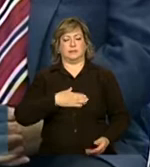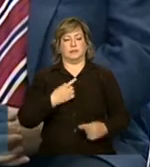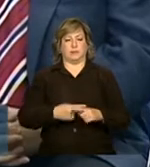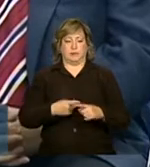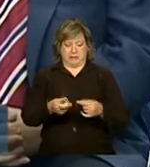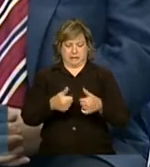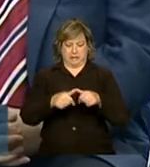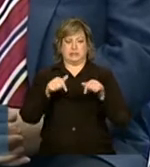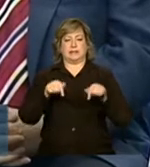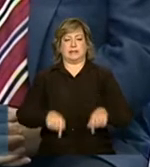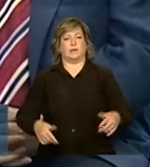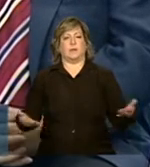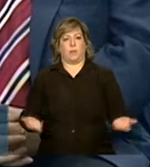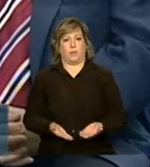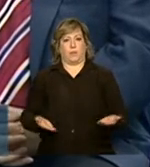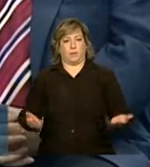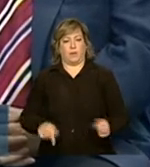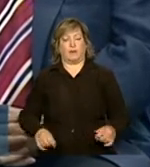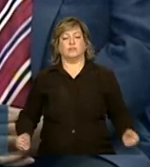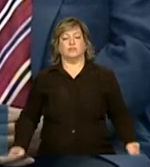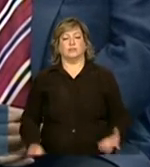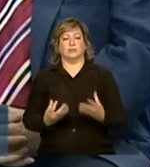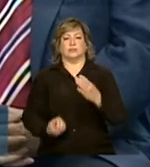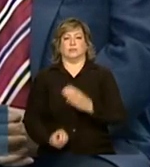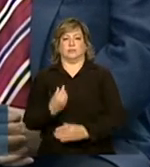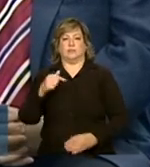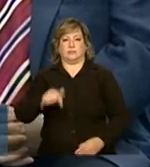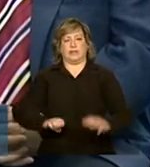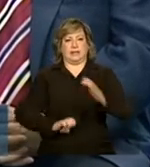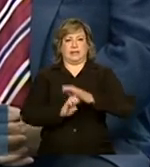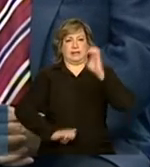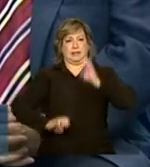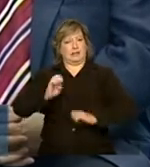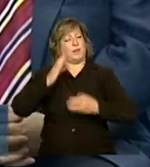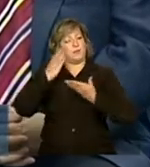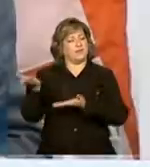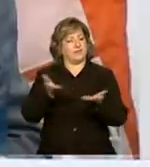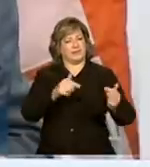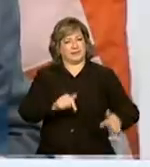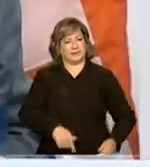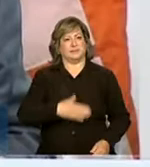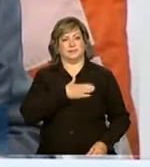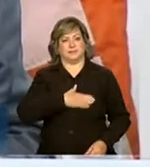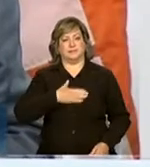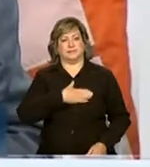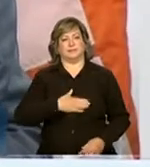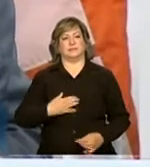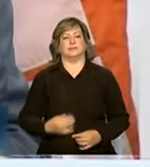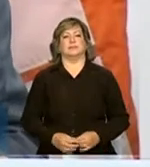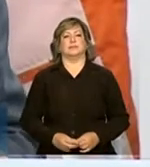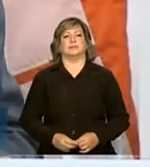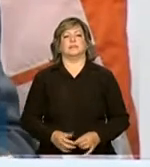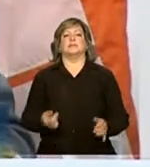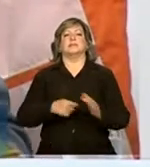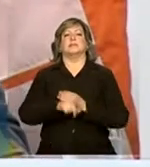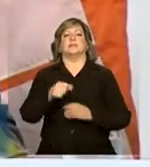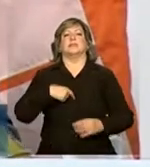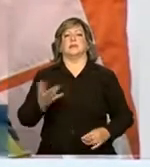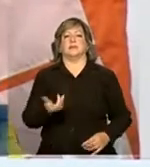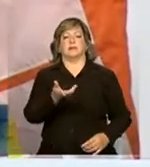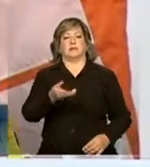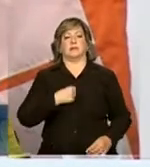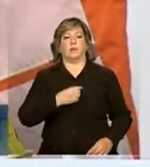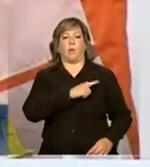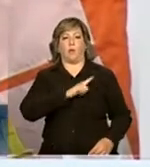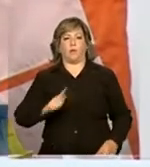estar aqui com a gente hoje na inauguração desta empresa. Obrigado pela presença, Presidenta. Excelentíssimo senhor Governador do Estado de